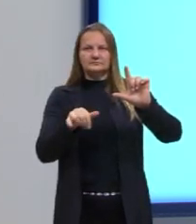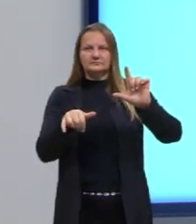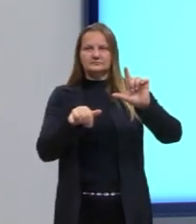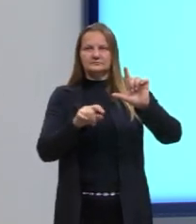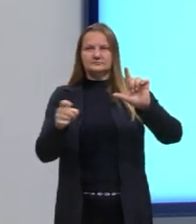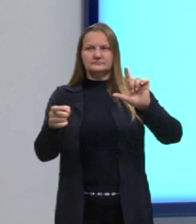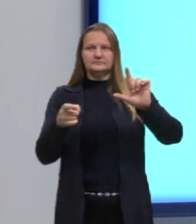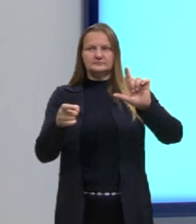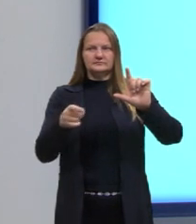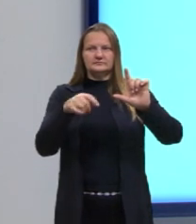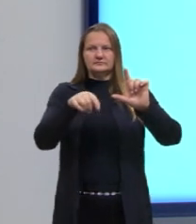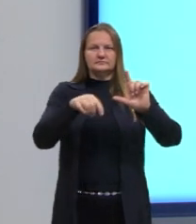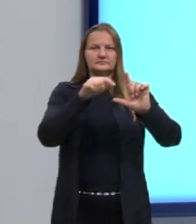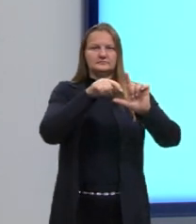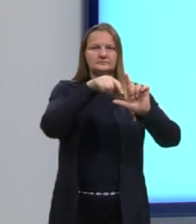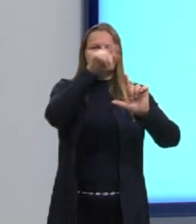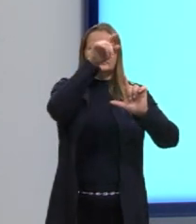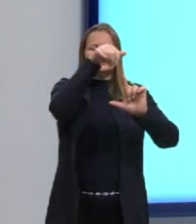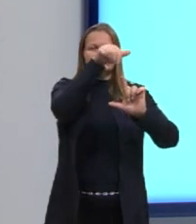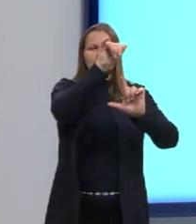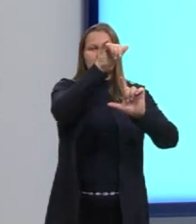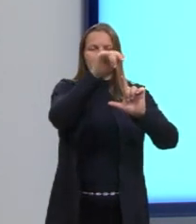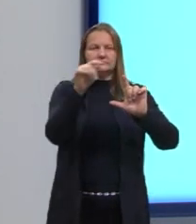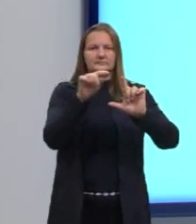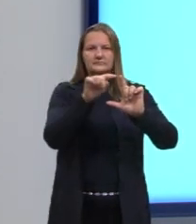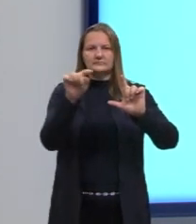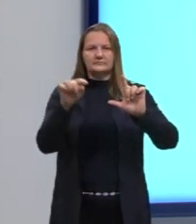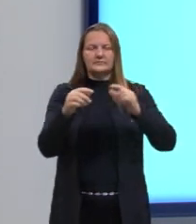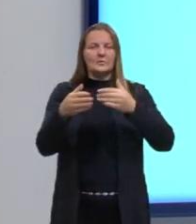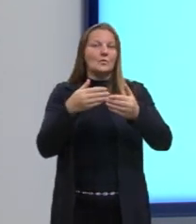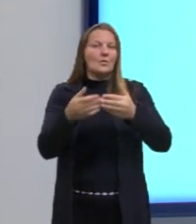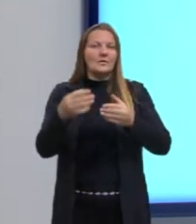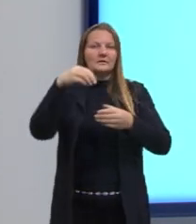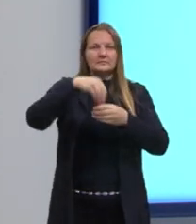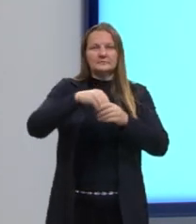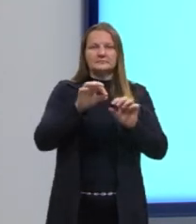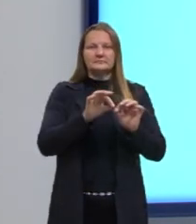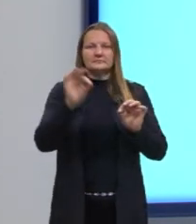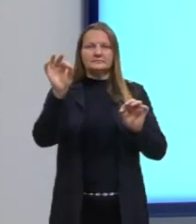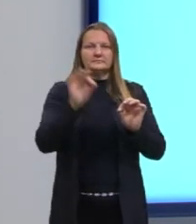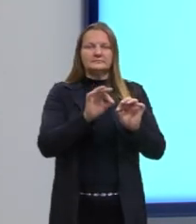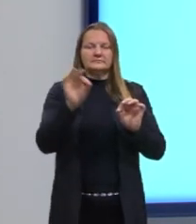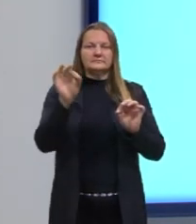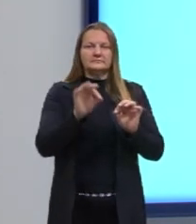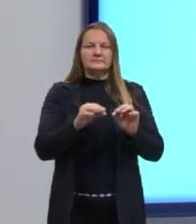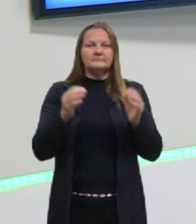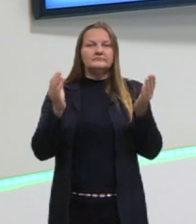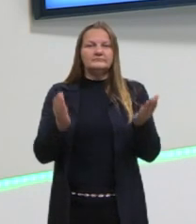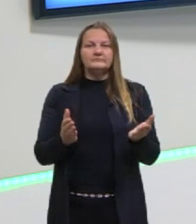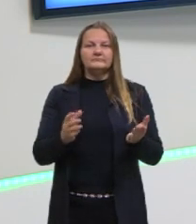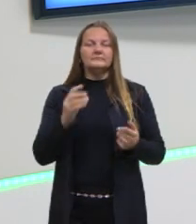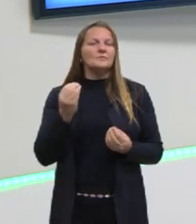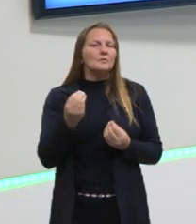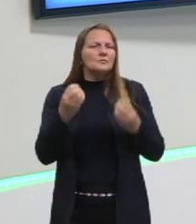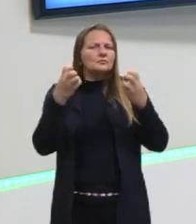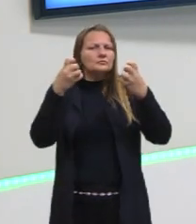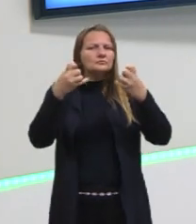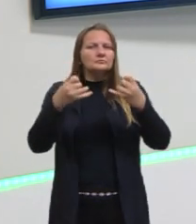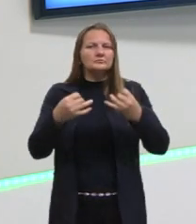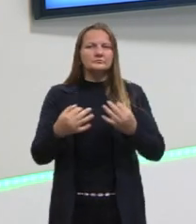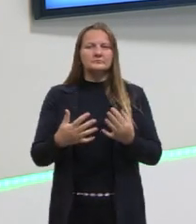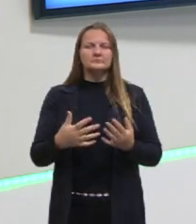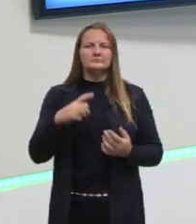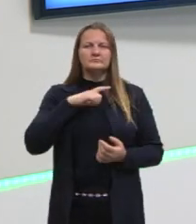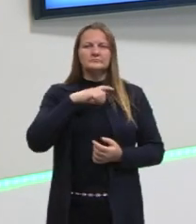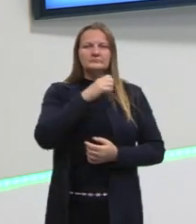e y e ele é então um ponto Qualquer na reta agora nós vamos considerar também os